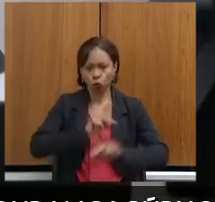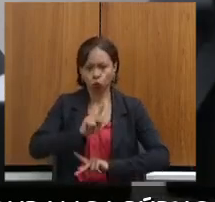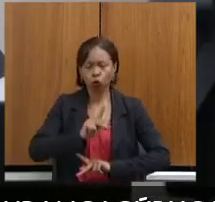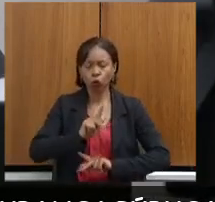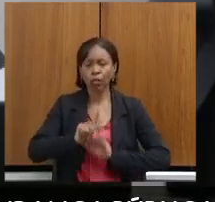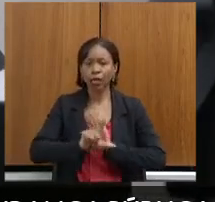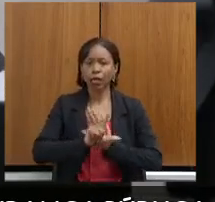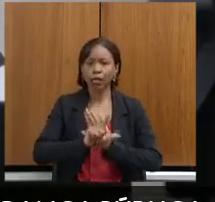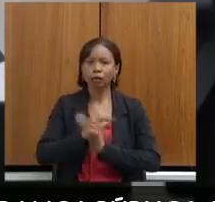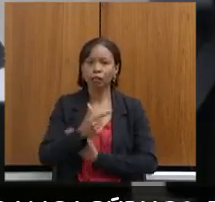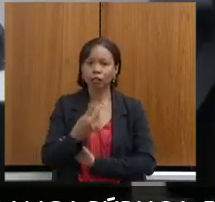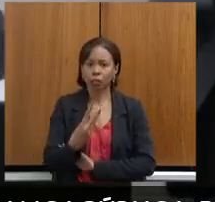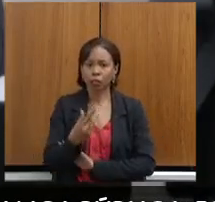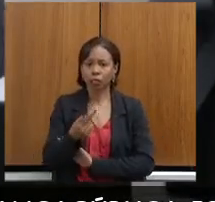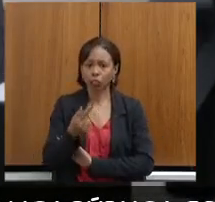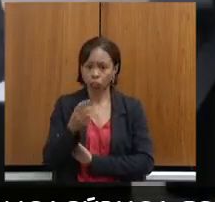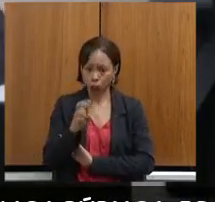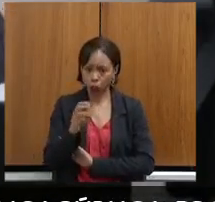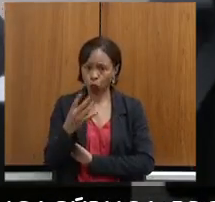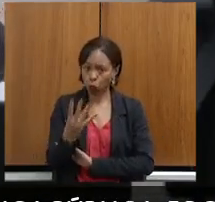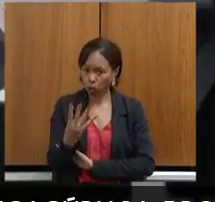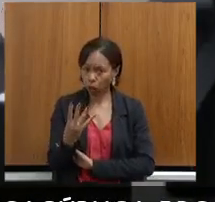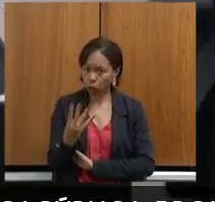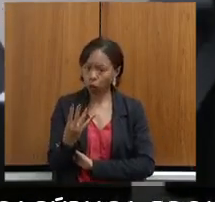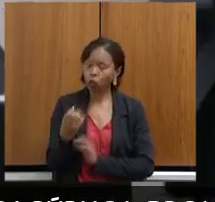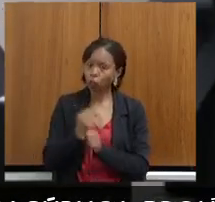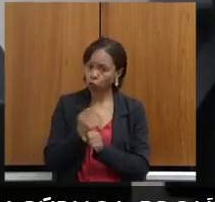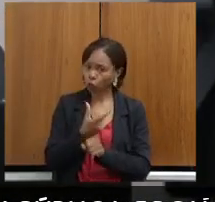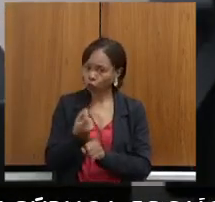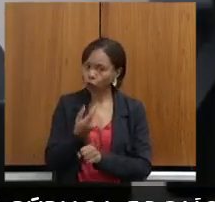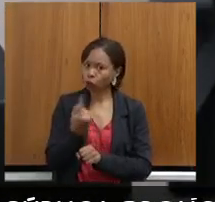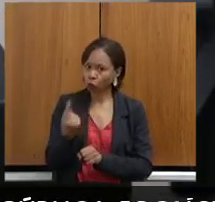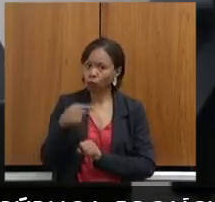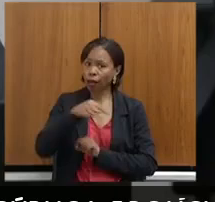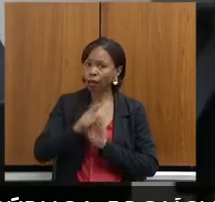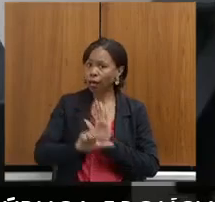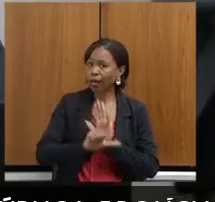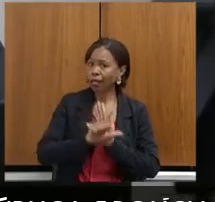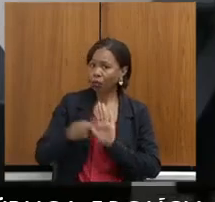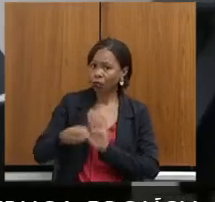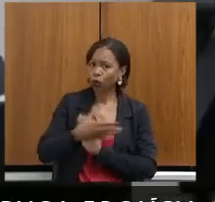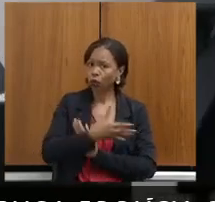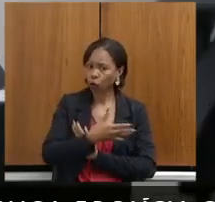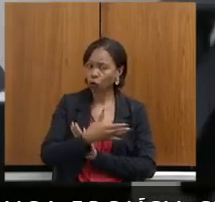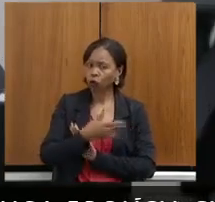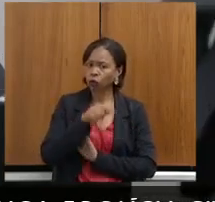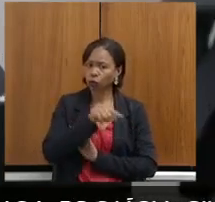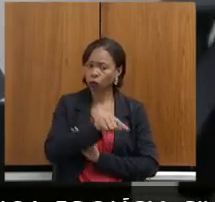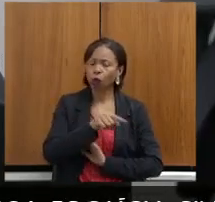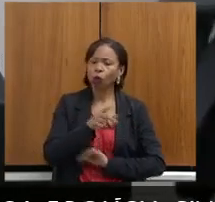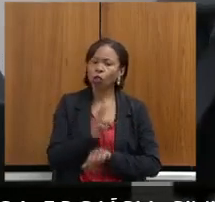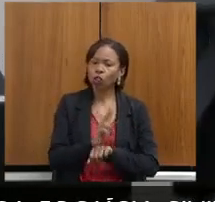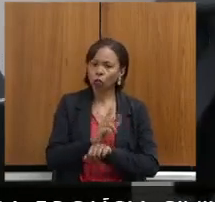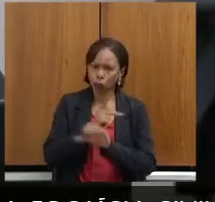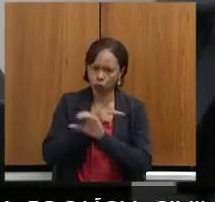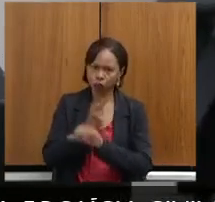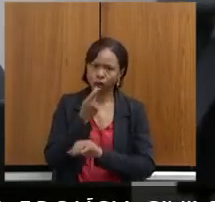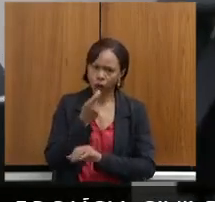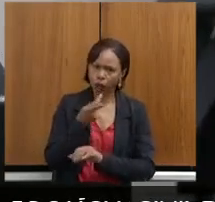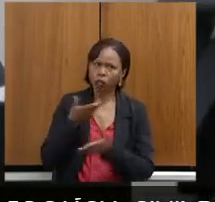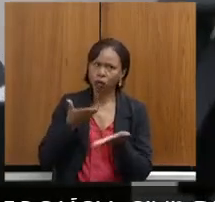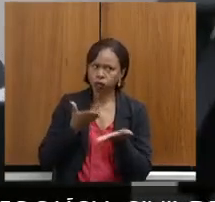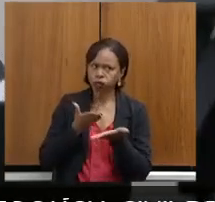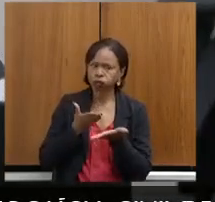23 754 2021 é uma lei nova certamente o próprio Doutor Joaquim falou que está trabalhando a partir da aprovação